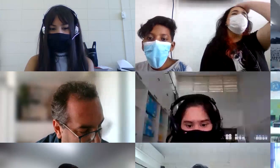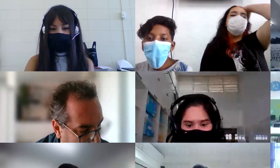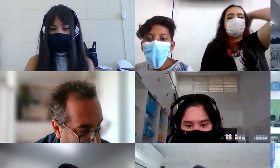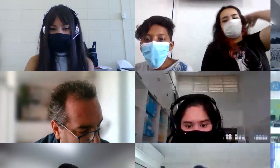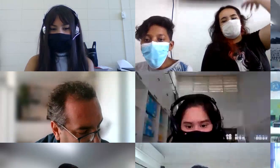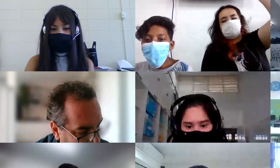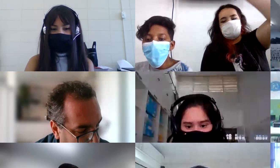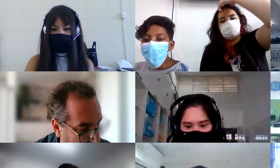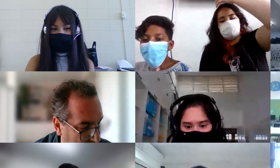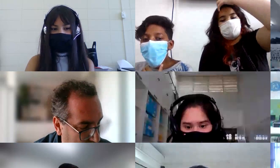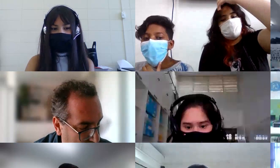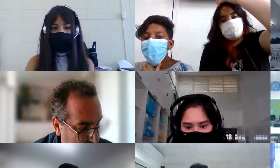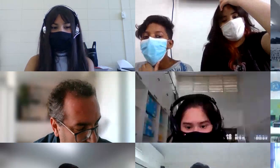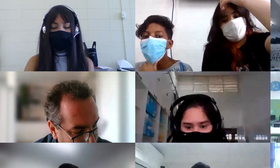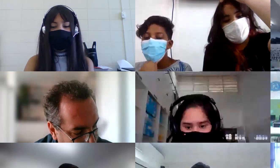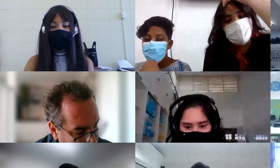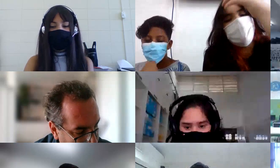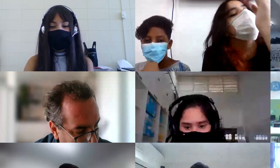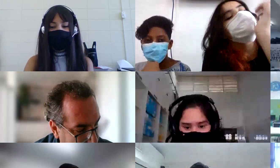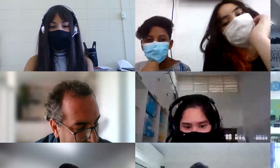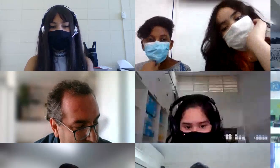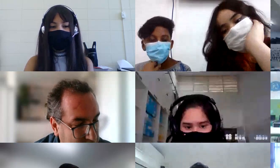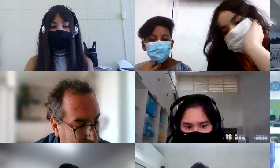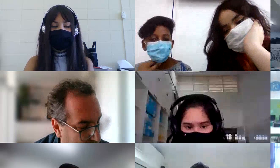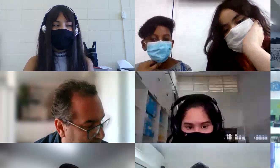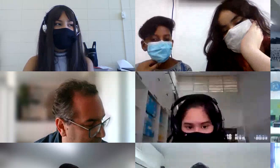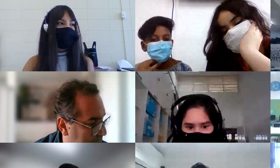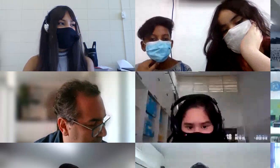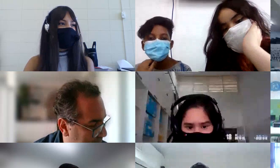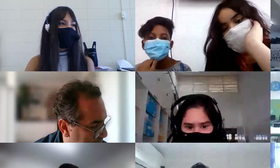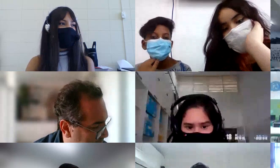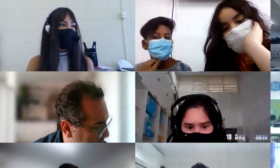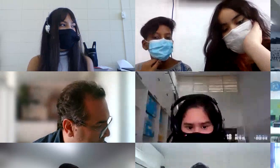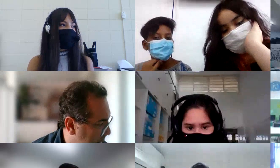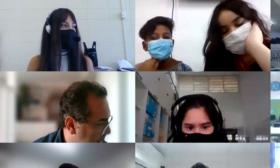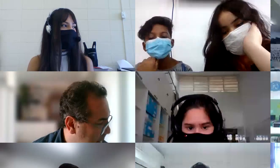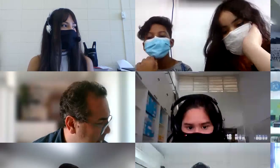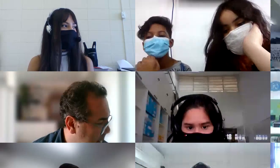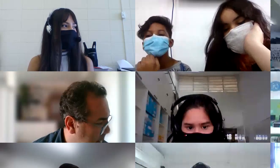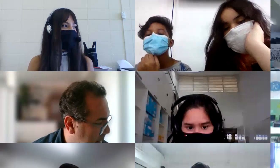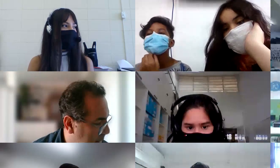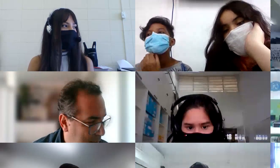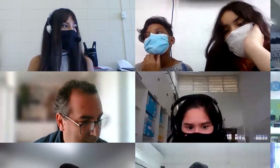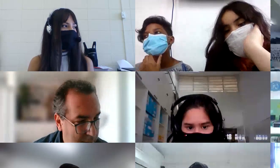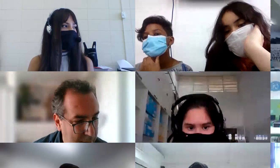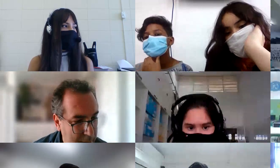ter ficado na aula de educação artística?